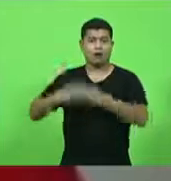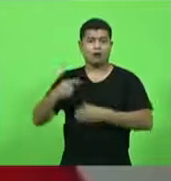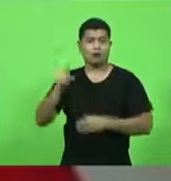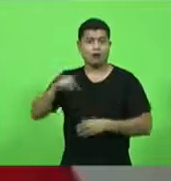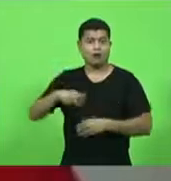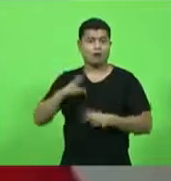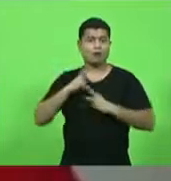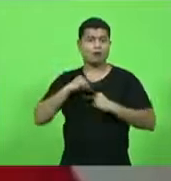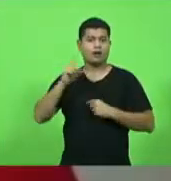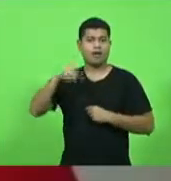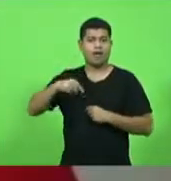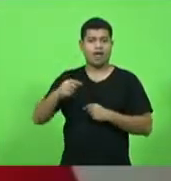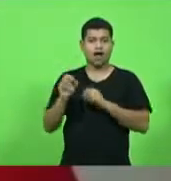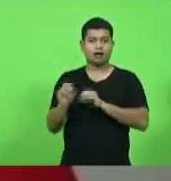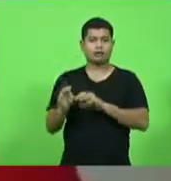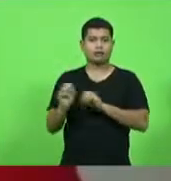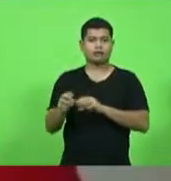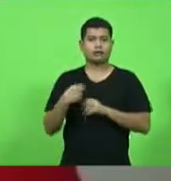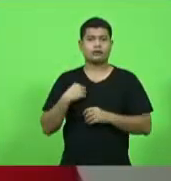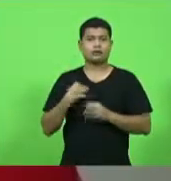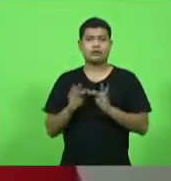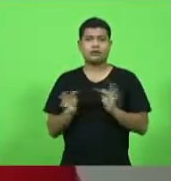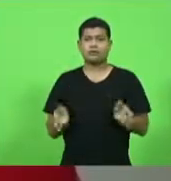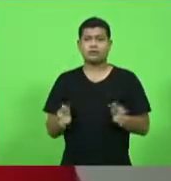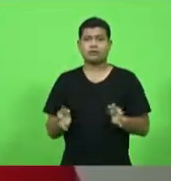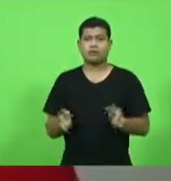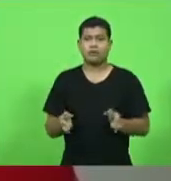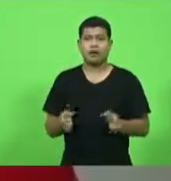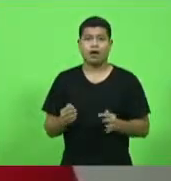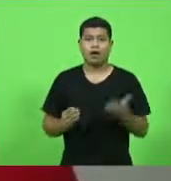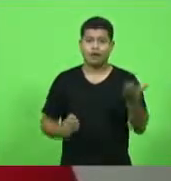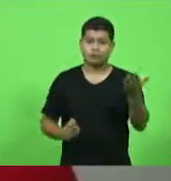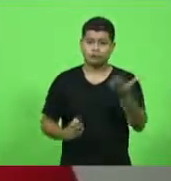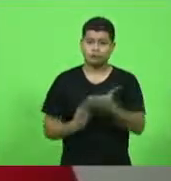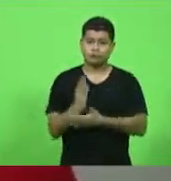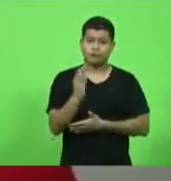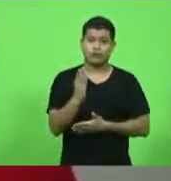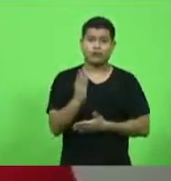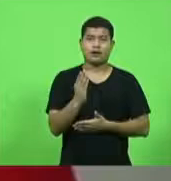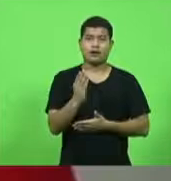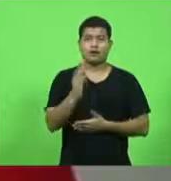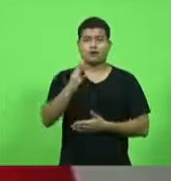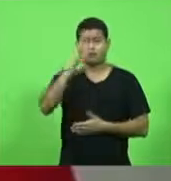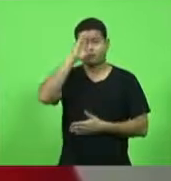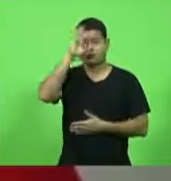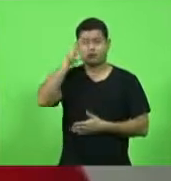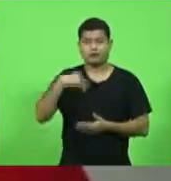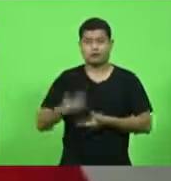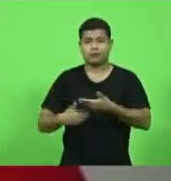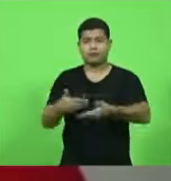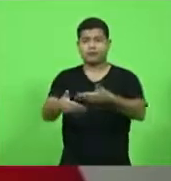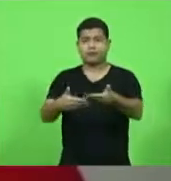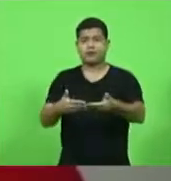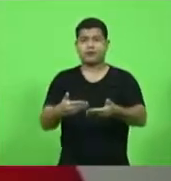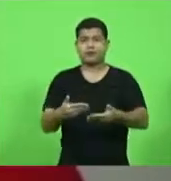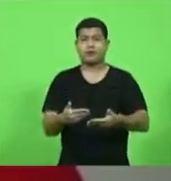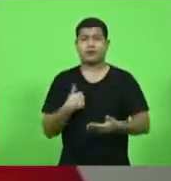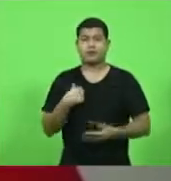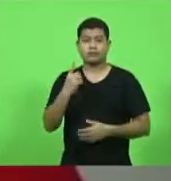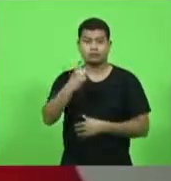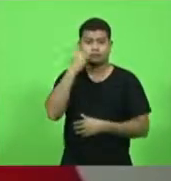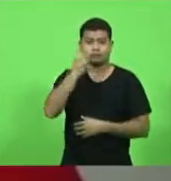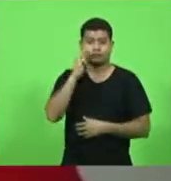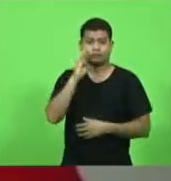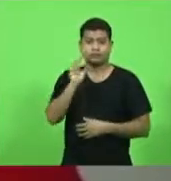Educação, e simplesmente aprova a prioridade na tramitação. E o deputado Bruno